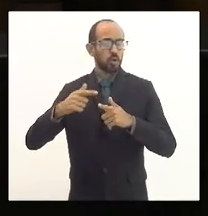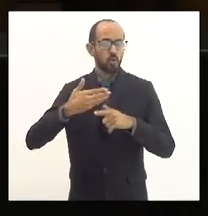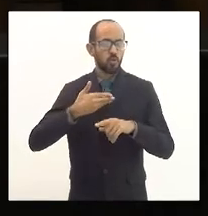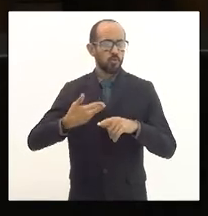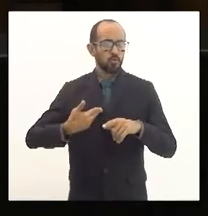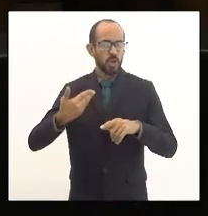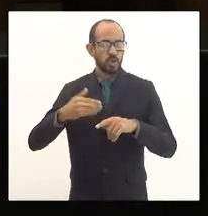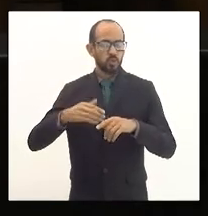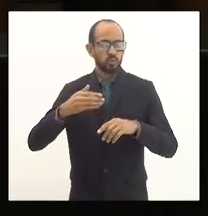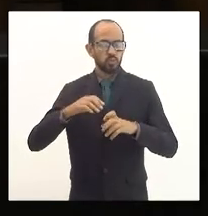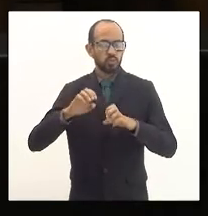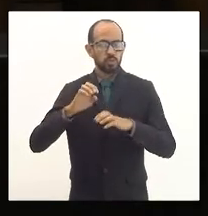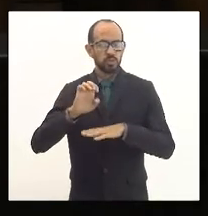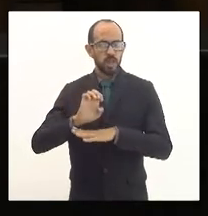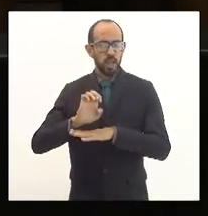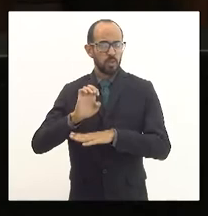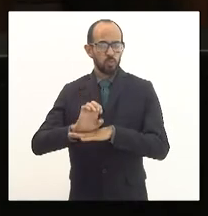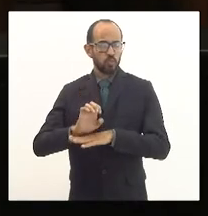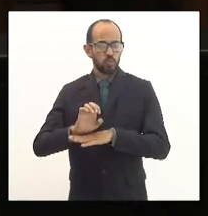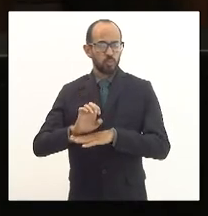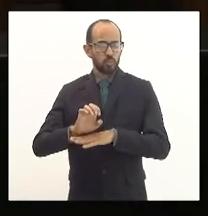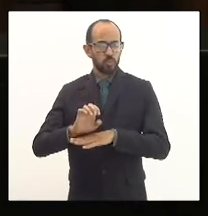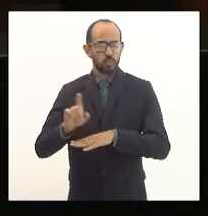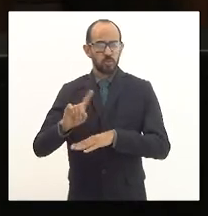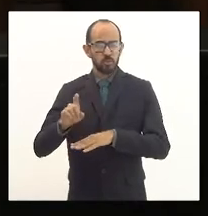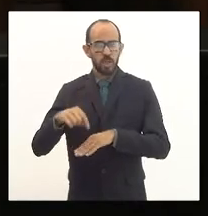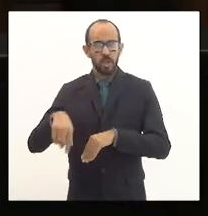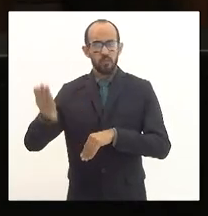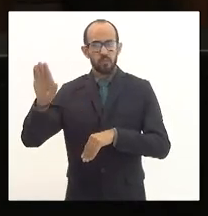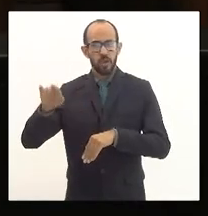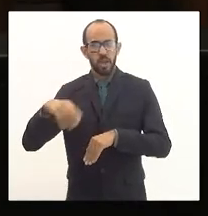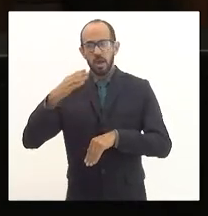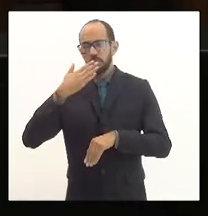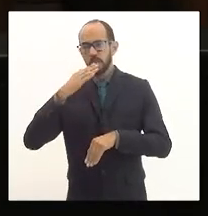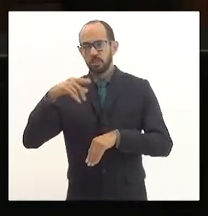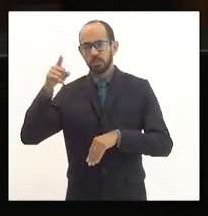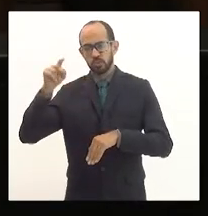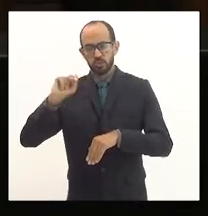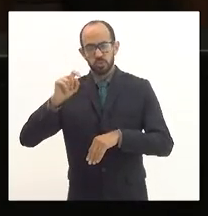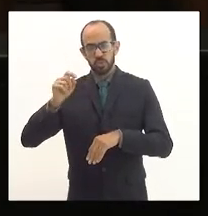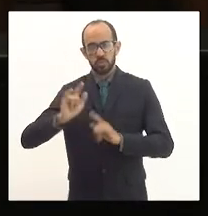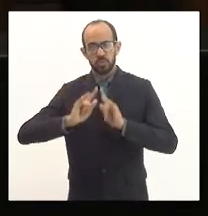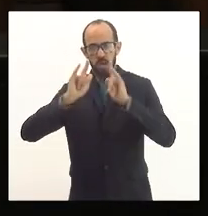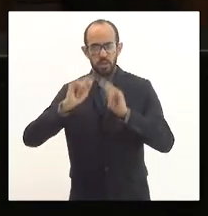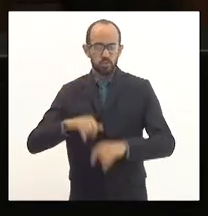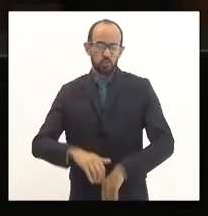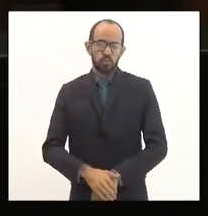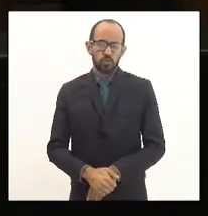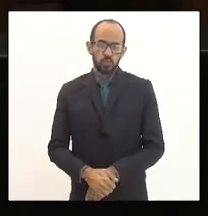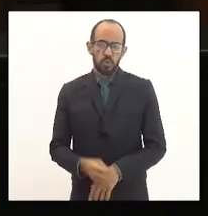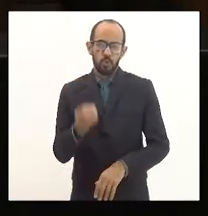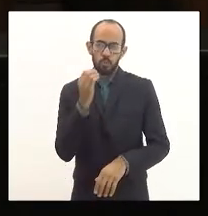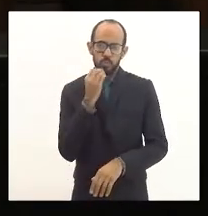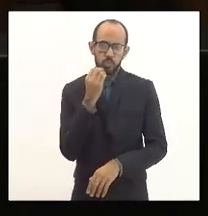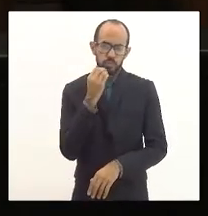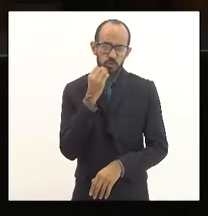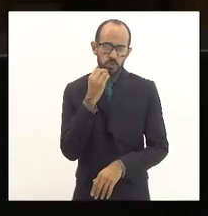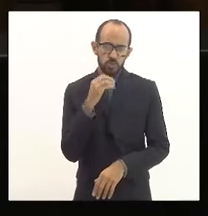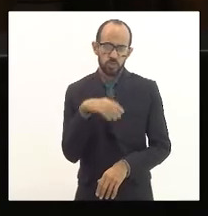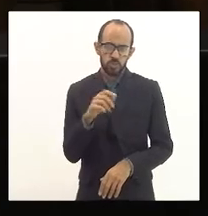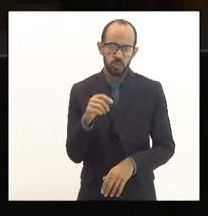lá solicitando esse prédio ali caberia Com